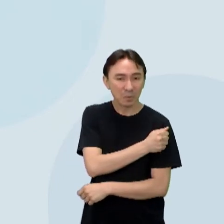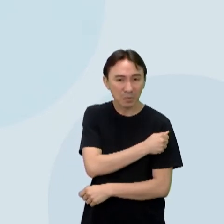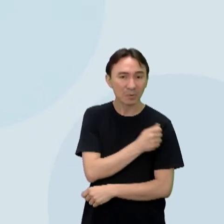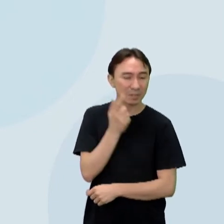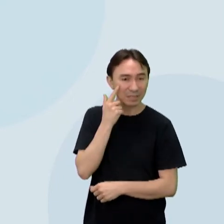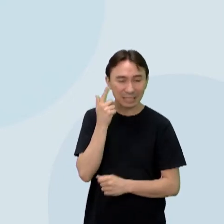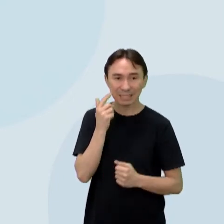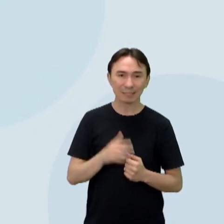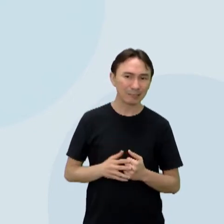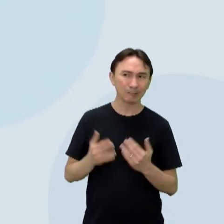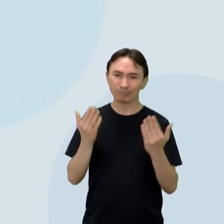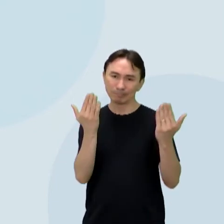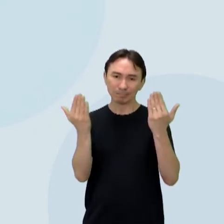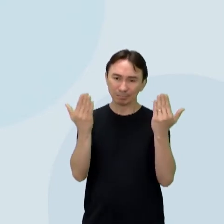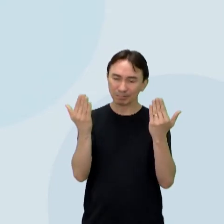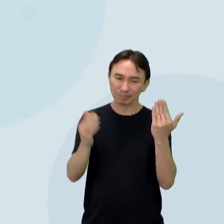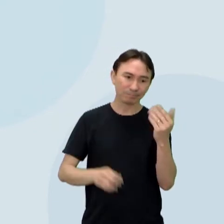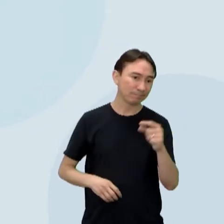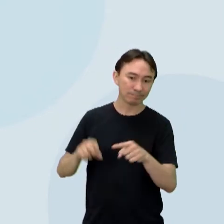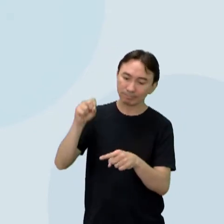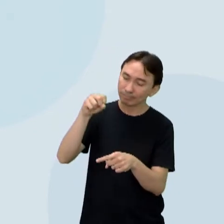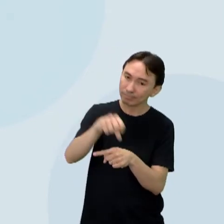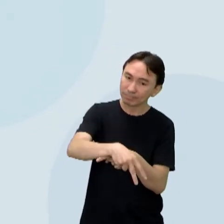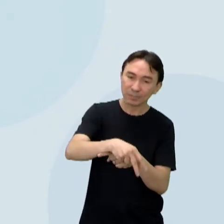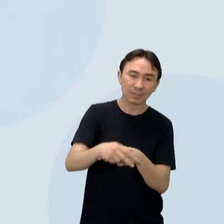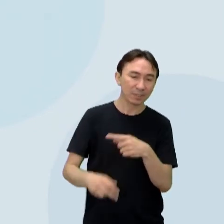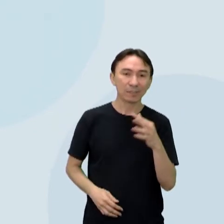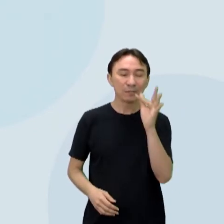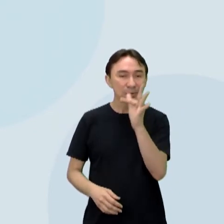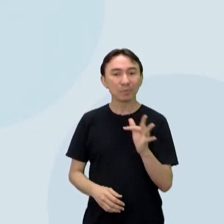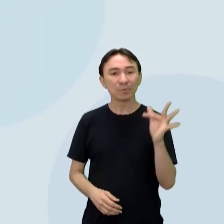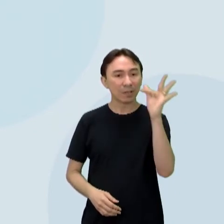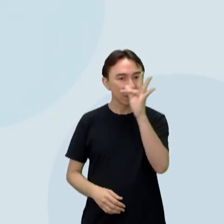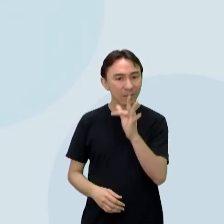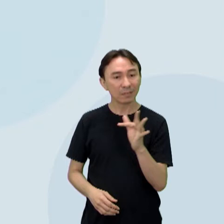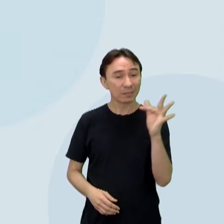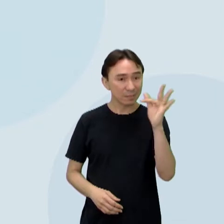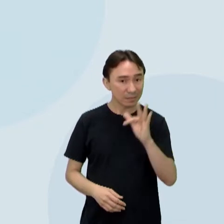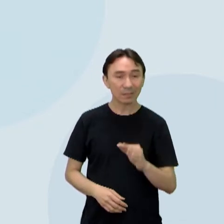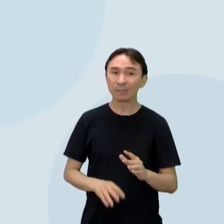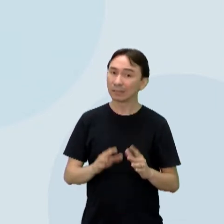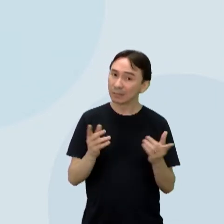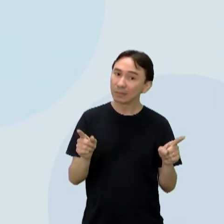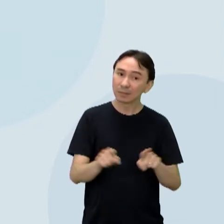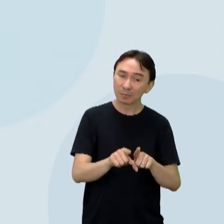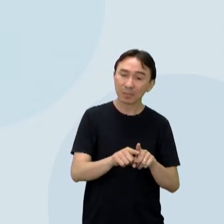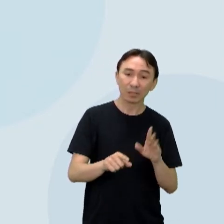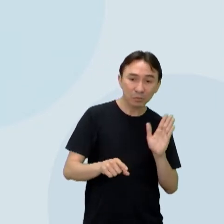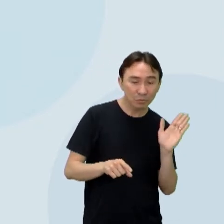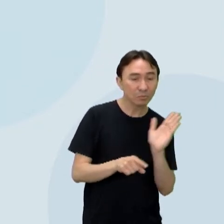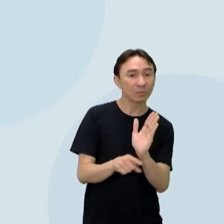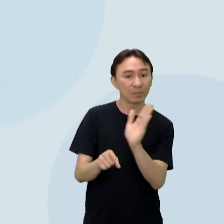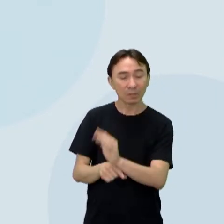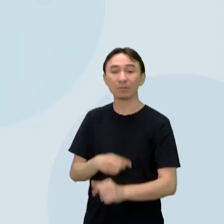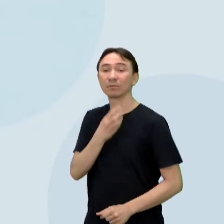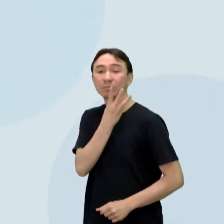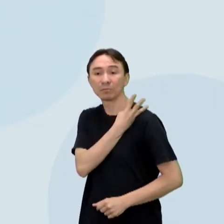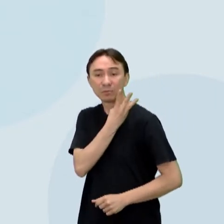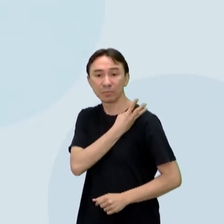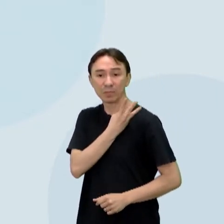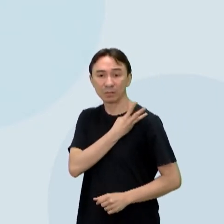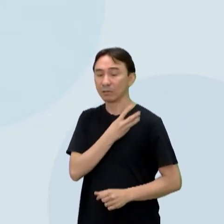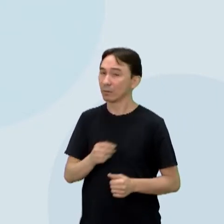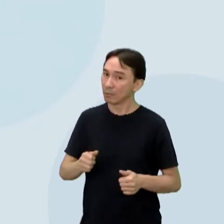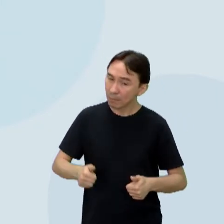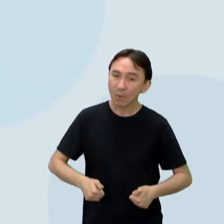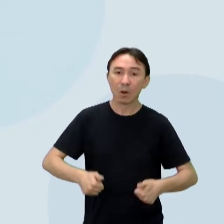a uma vaga nas universidades e contribuir aqui, ó, para a necessária melhoria do ensino médio, que também é comentada